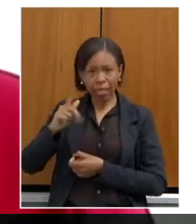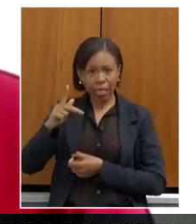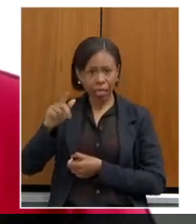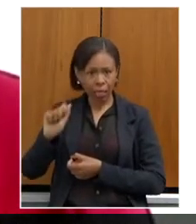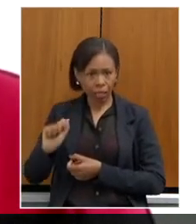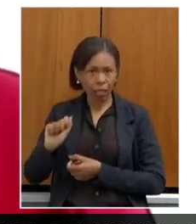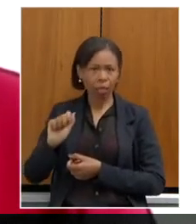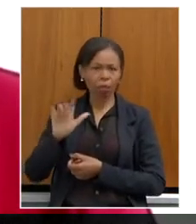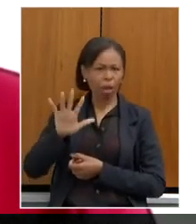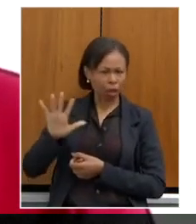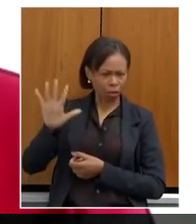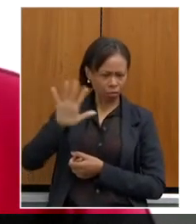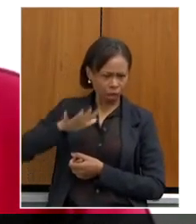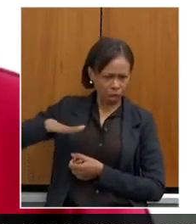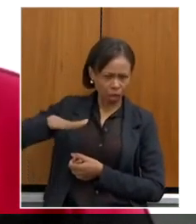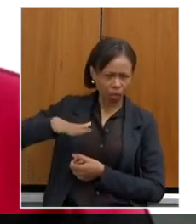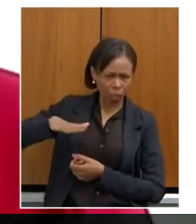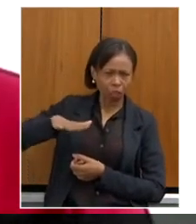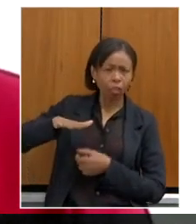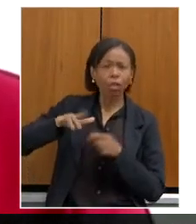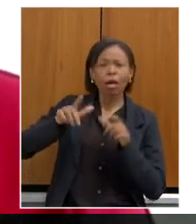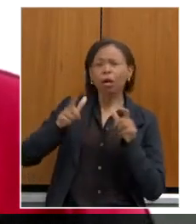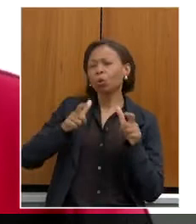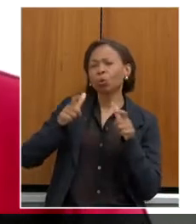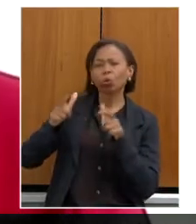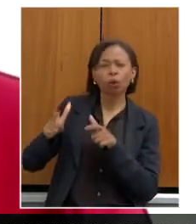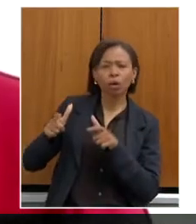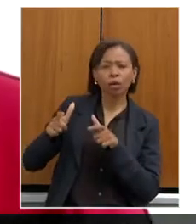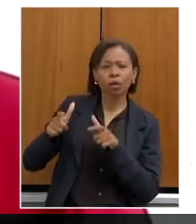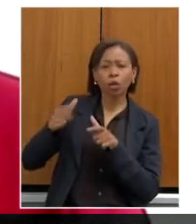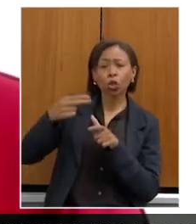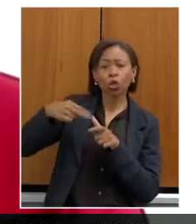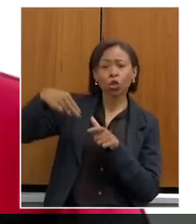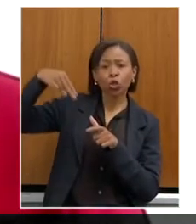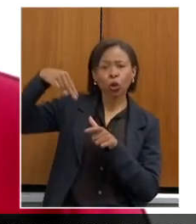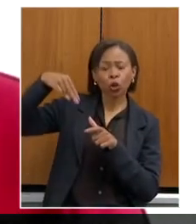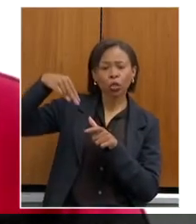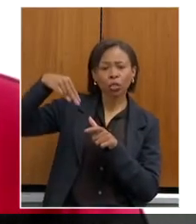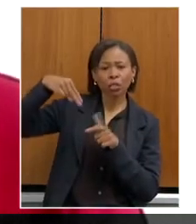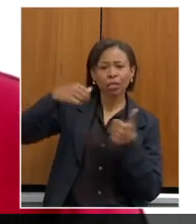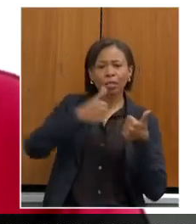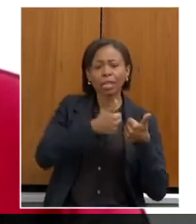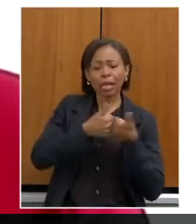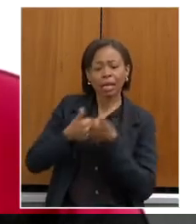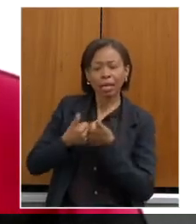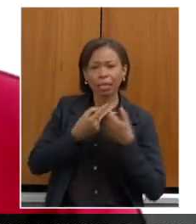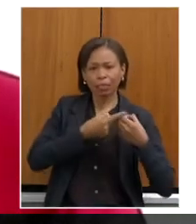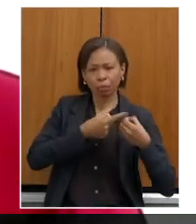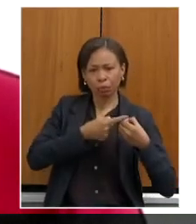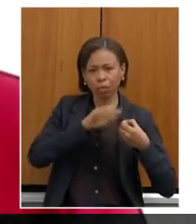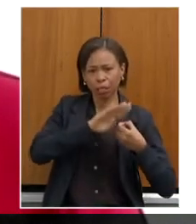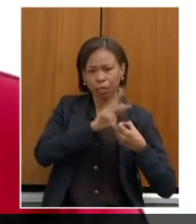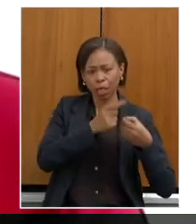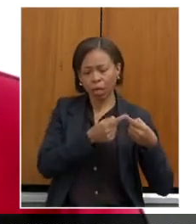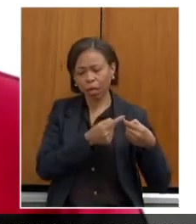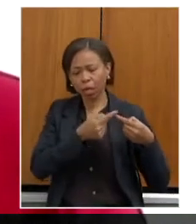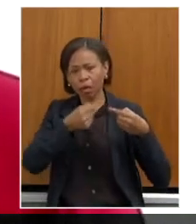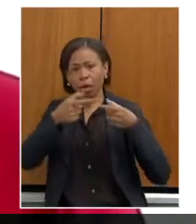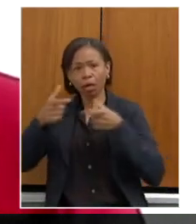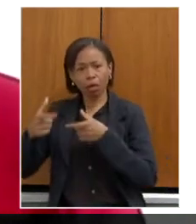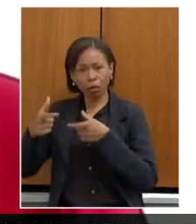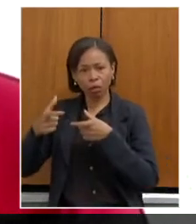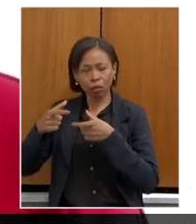elas estão no vetor norte da região metropolitana de Belo Horizonte e eles disseram que ainda não